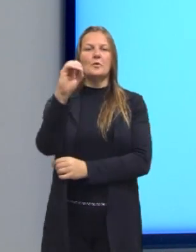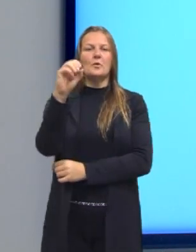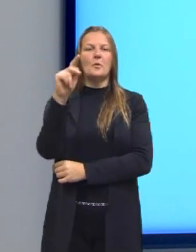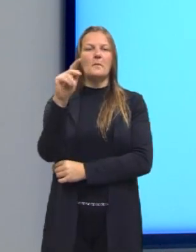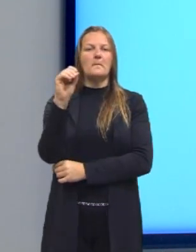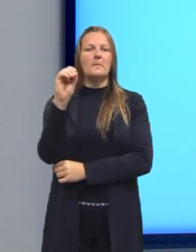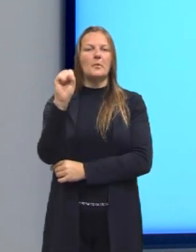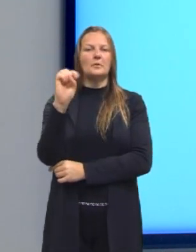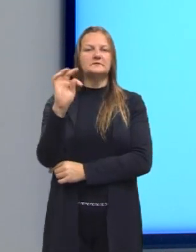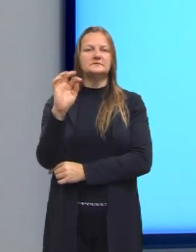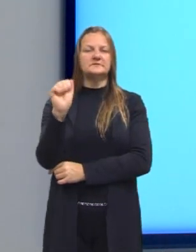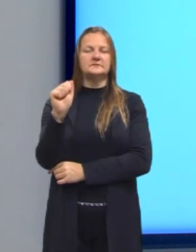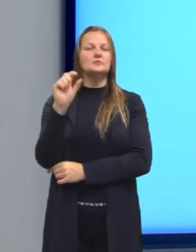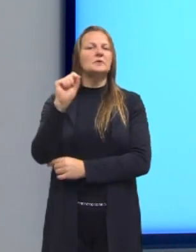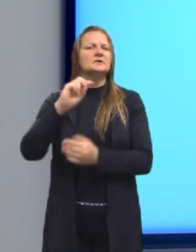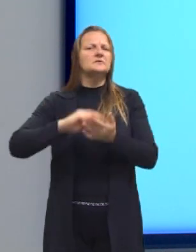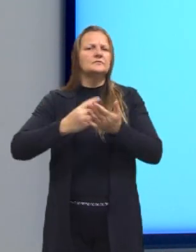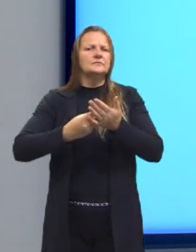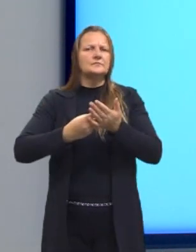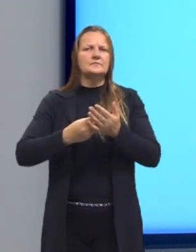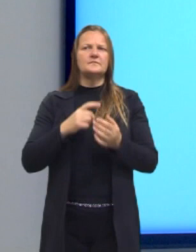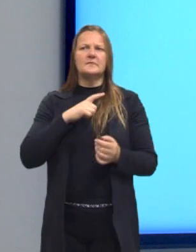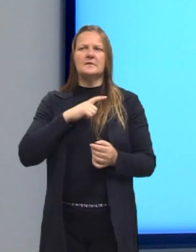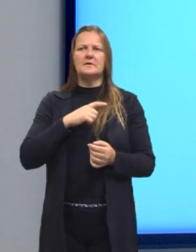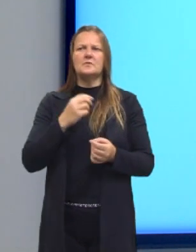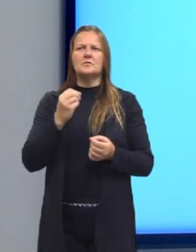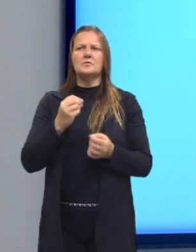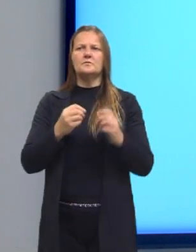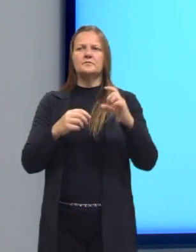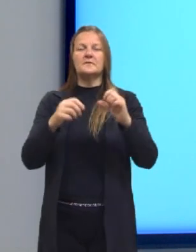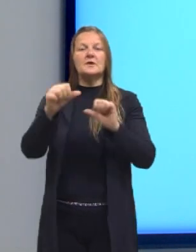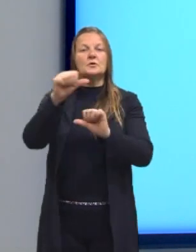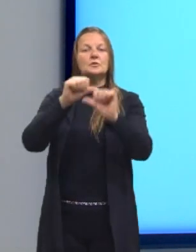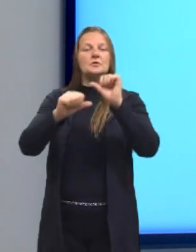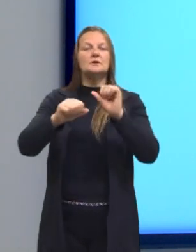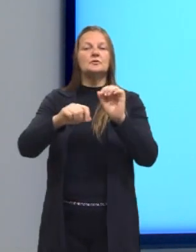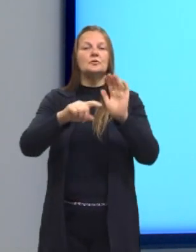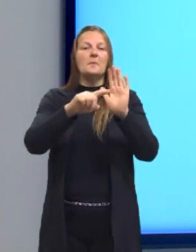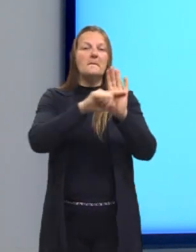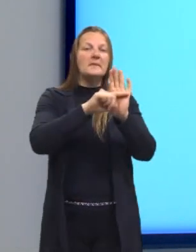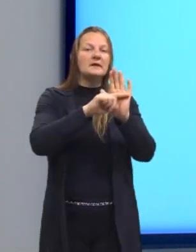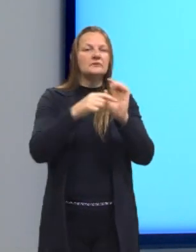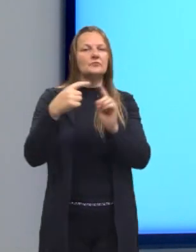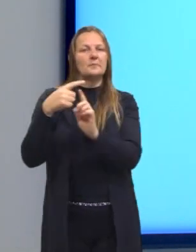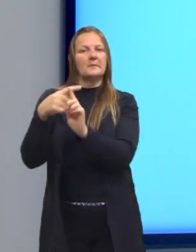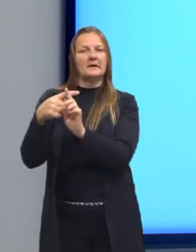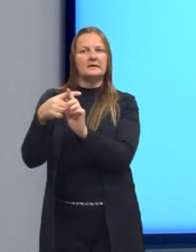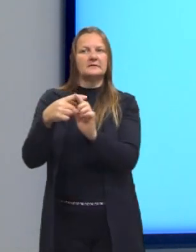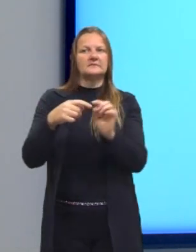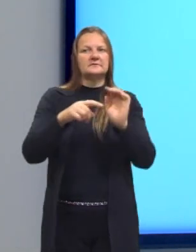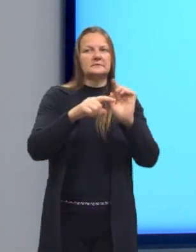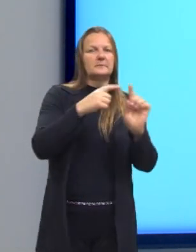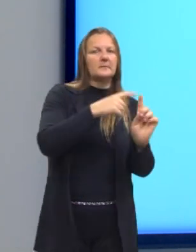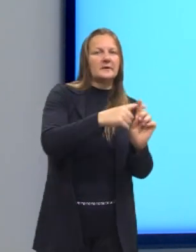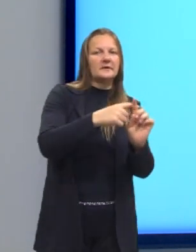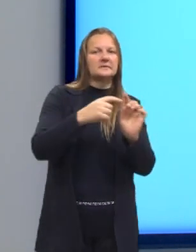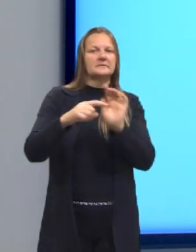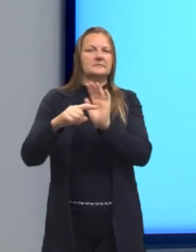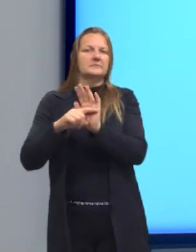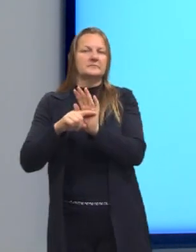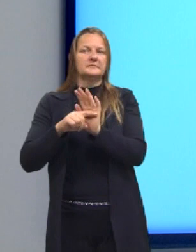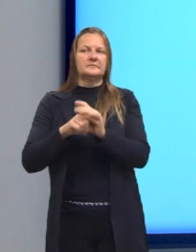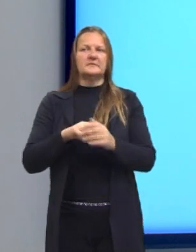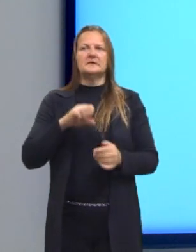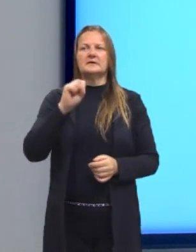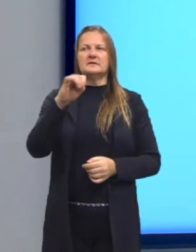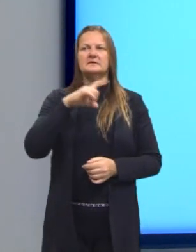a matriz oposta ela é uma matriz obtida trocando os sinais dos elementos da Matriz então se nós